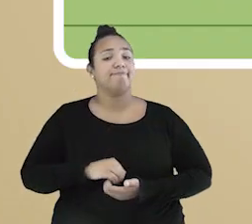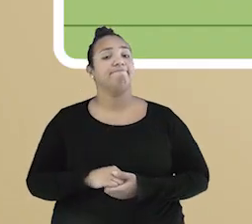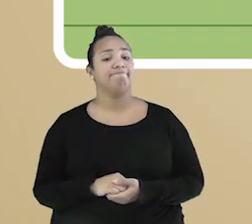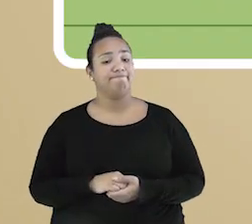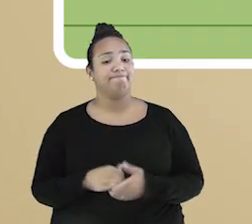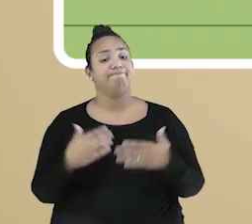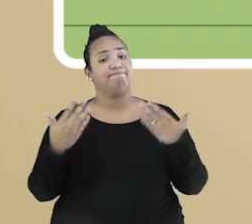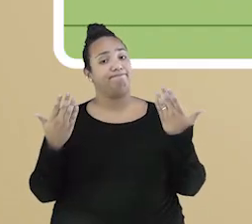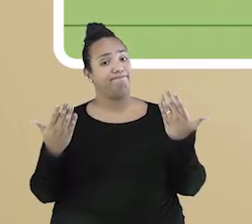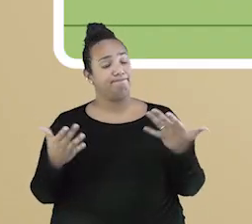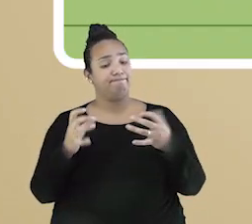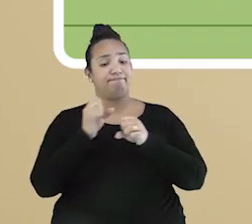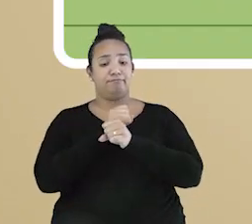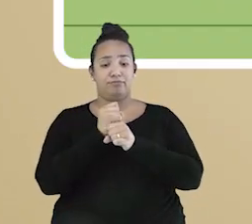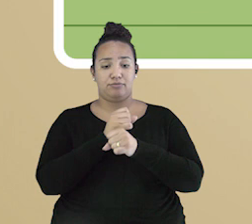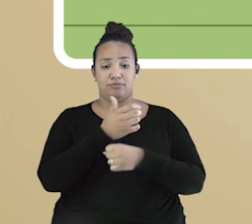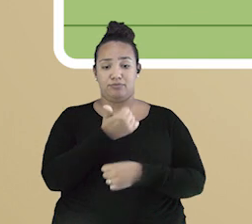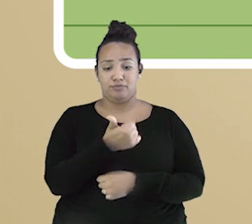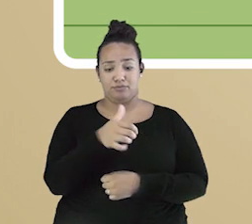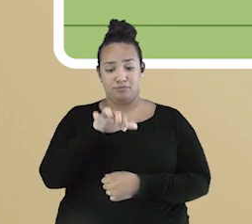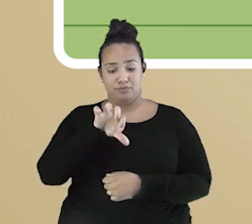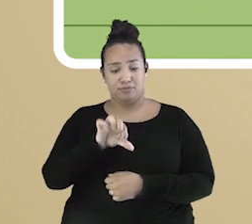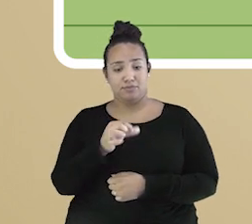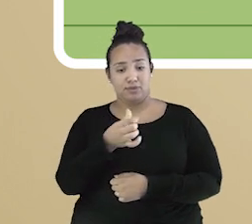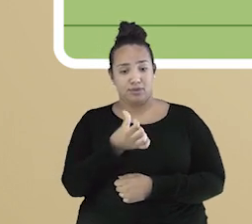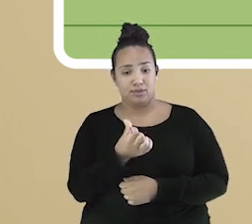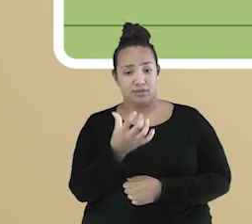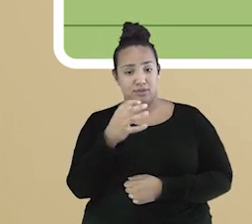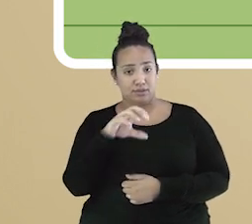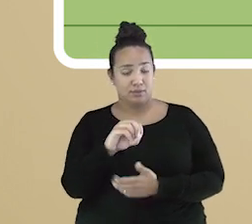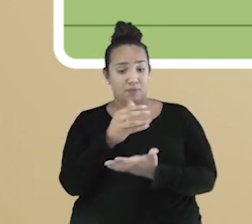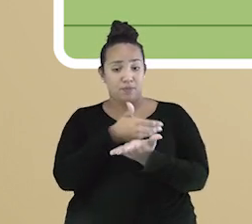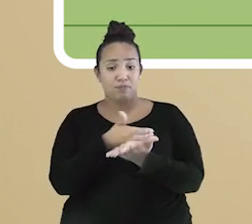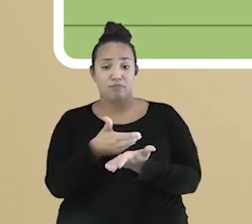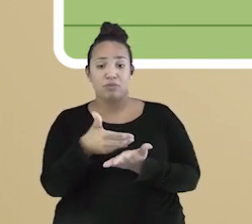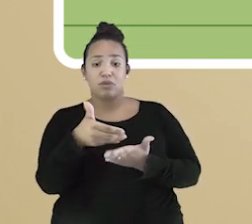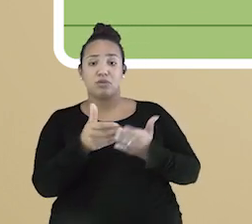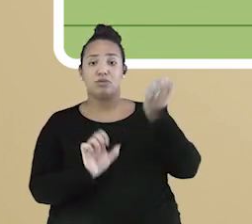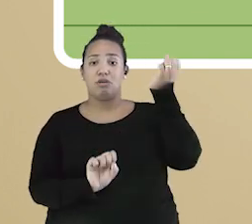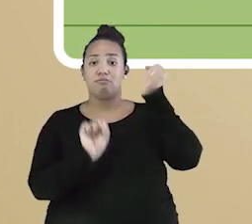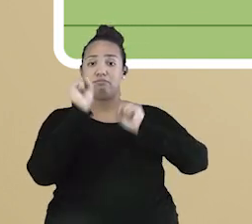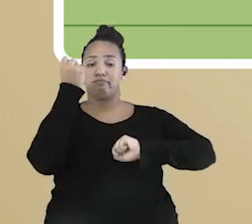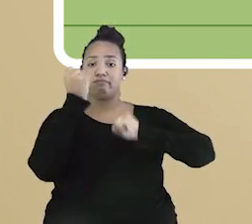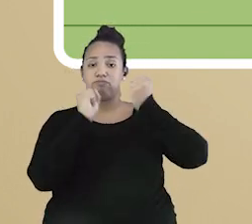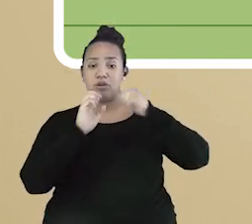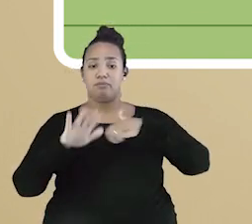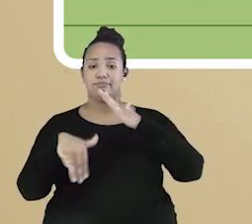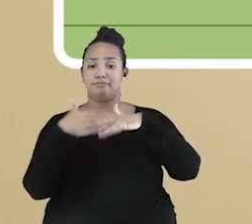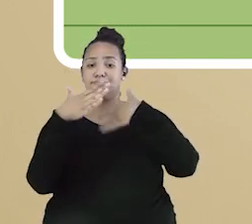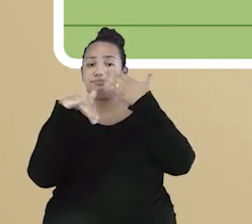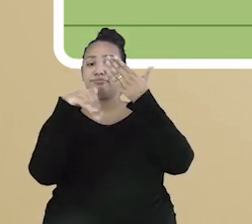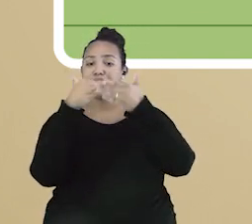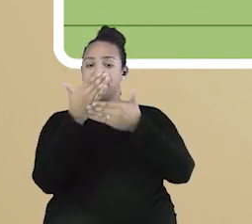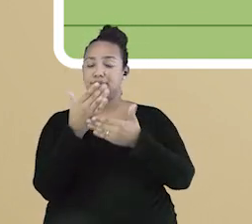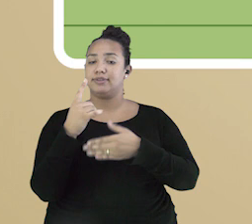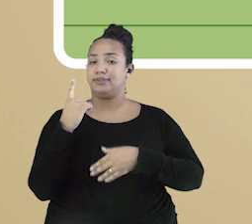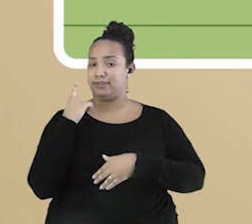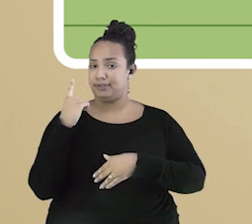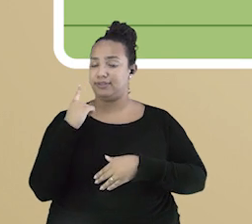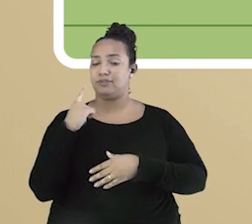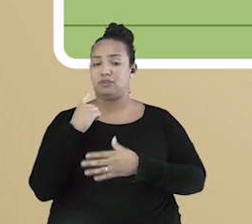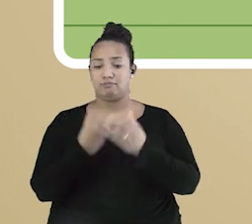A partir da década de 1960, o processo de industrialização aumentou na Grande Vitória, com pequenas e